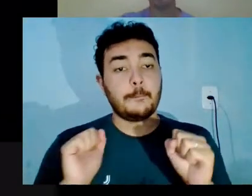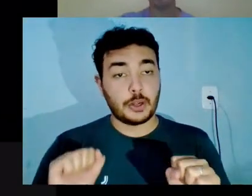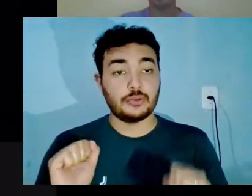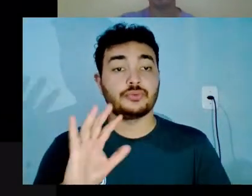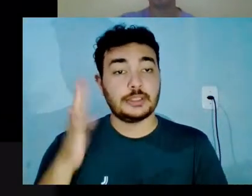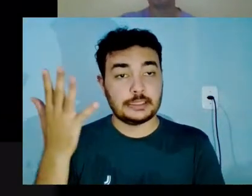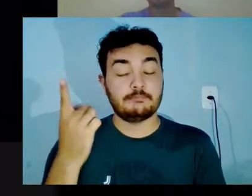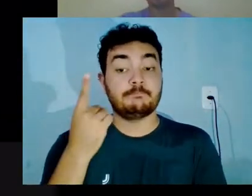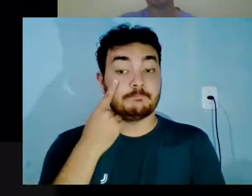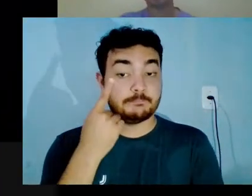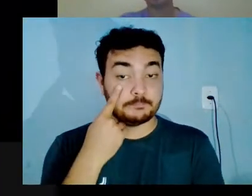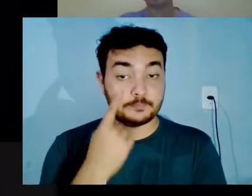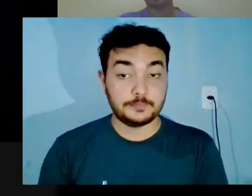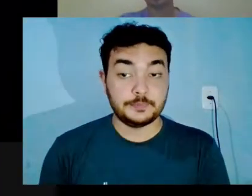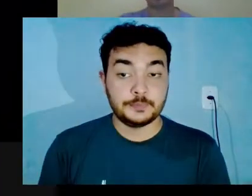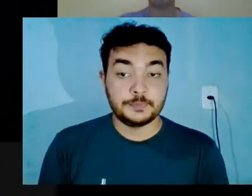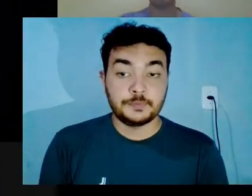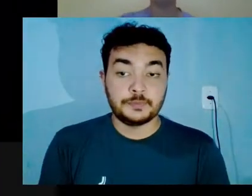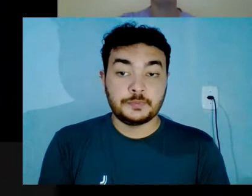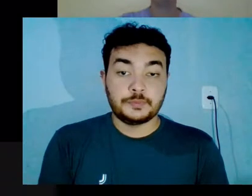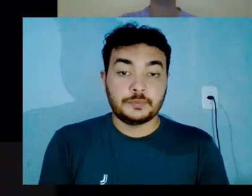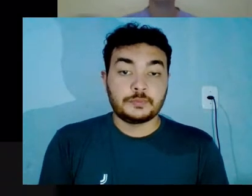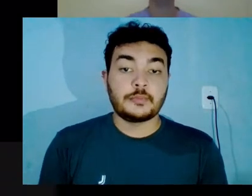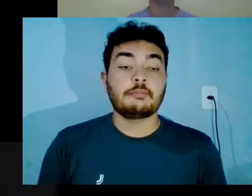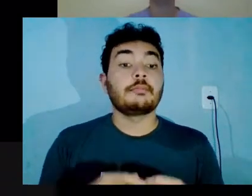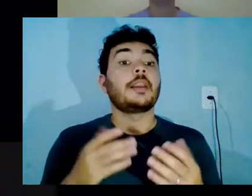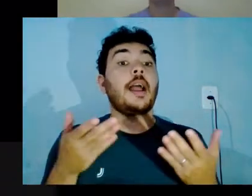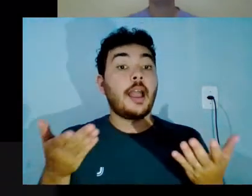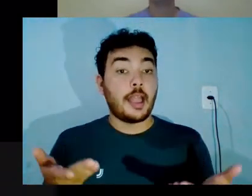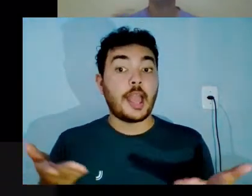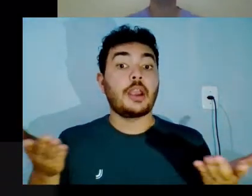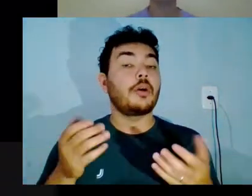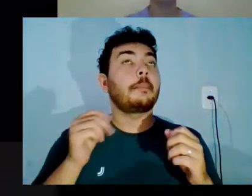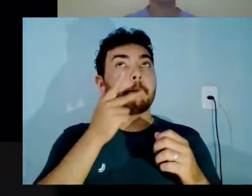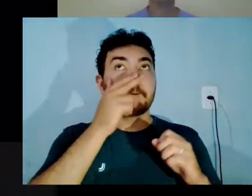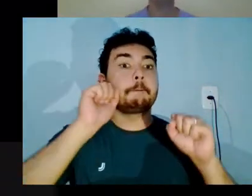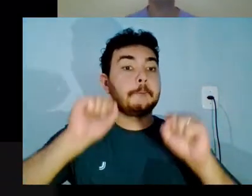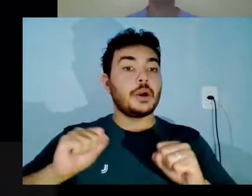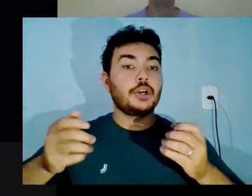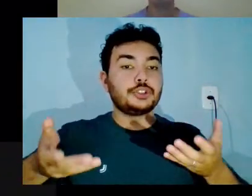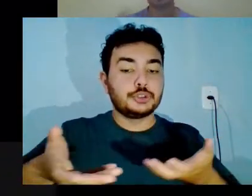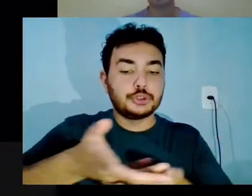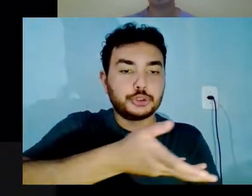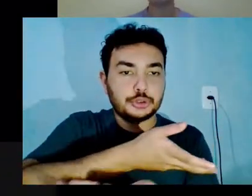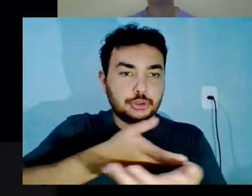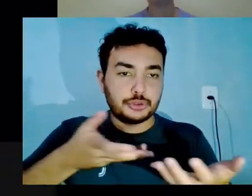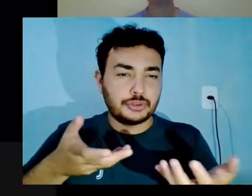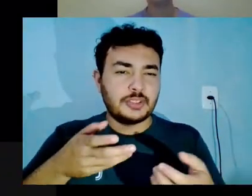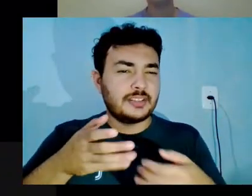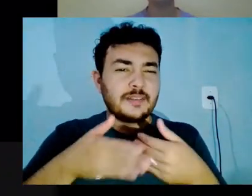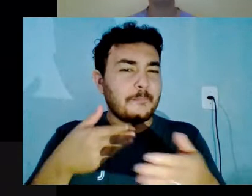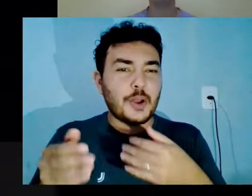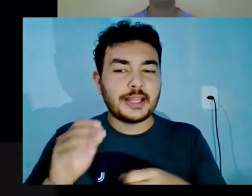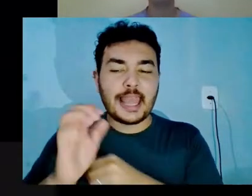geral. Considerando assim, então, o compartilhamento dos elétrons, ou seja, não importa o que é elétron 1 e o